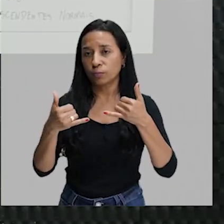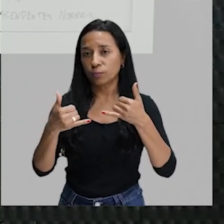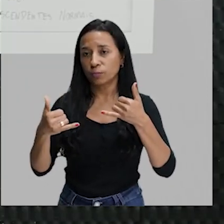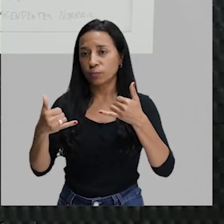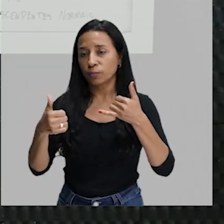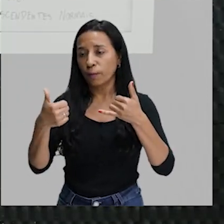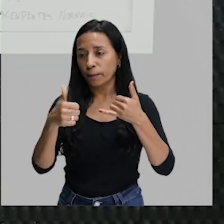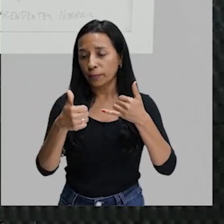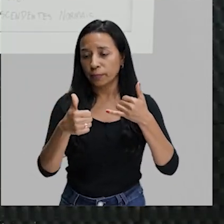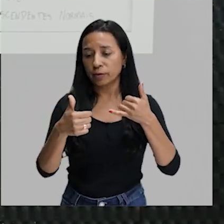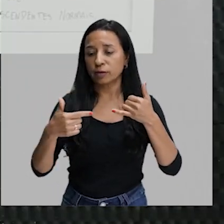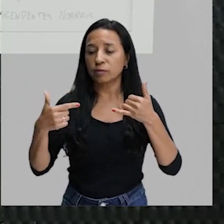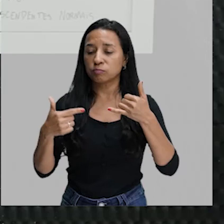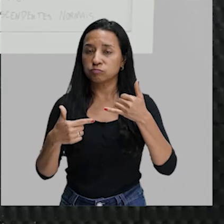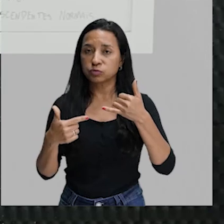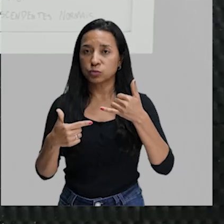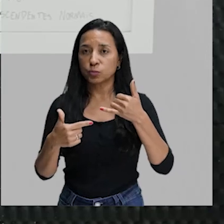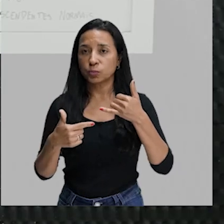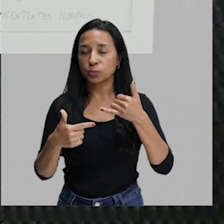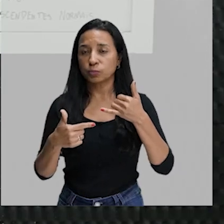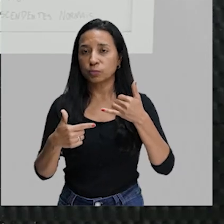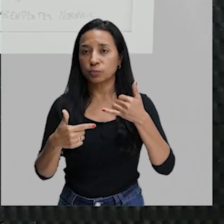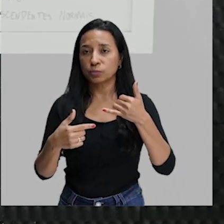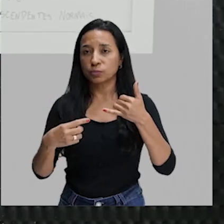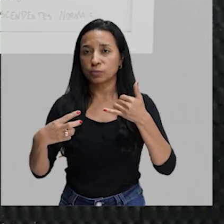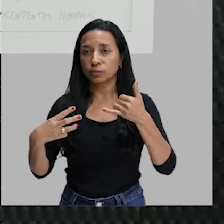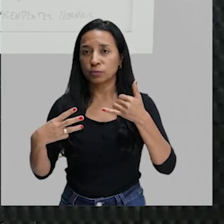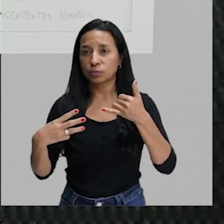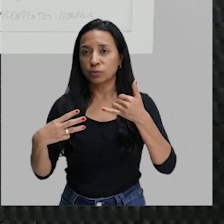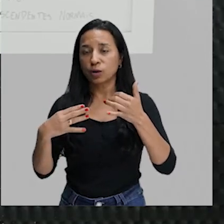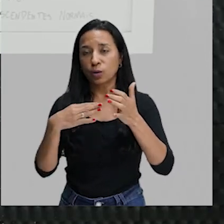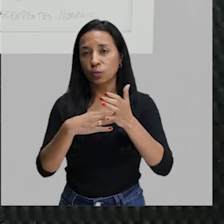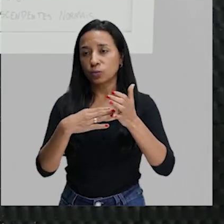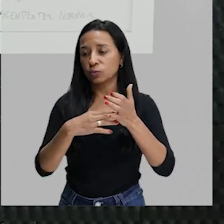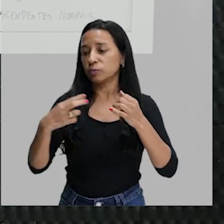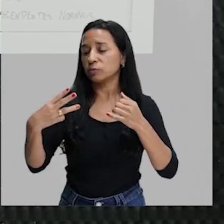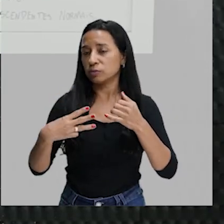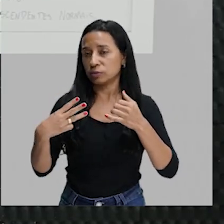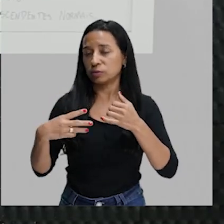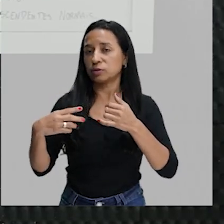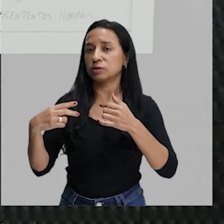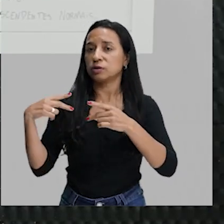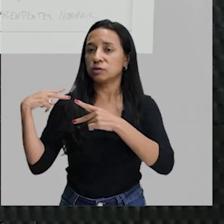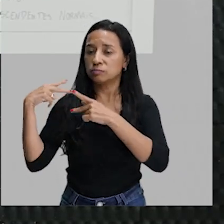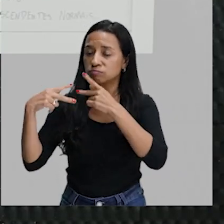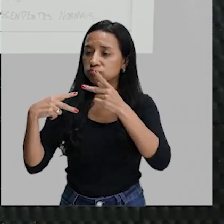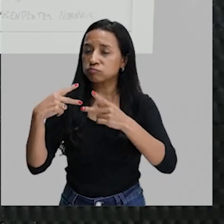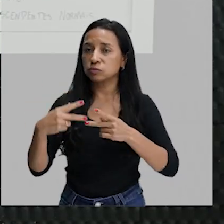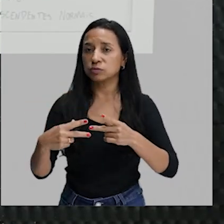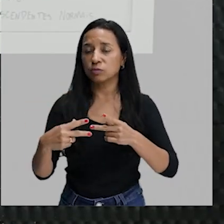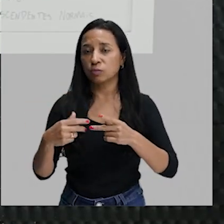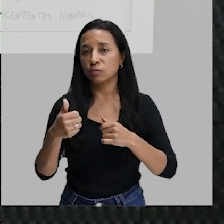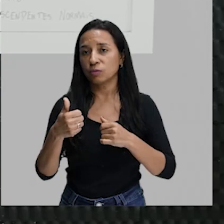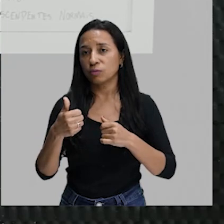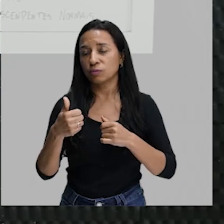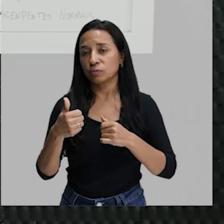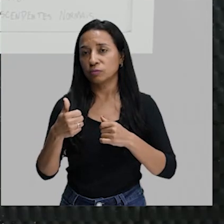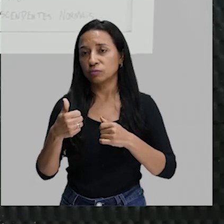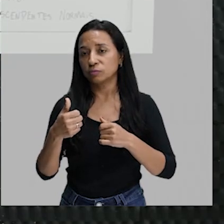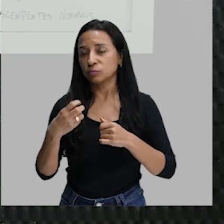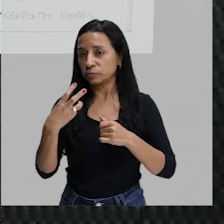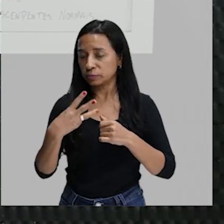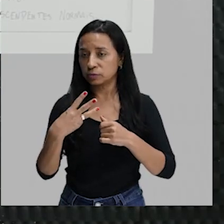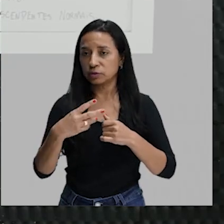segunda geração. E essa última aqui é o indivíduo da terceira geração. Então, são três